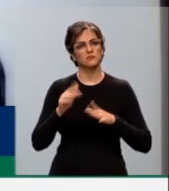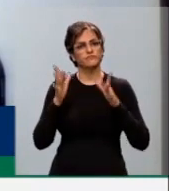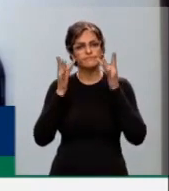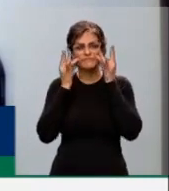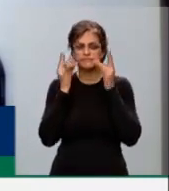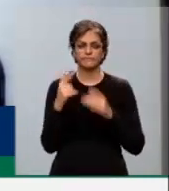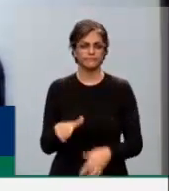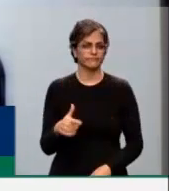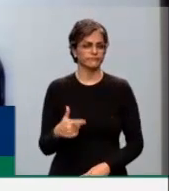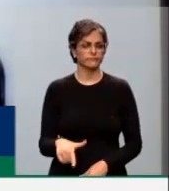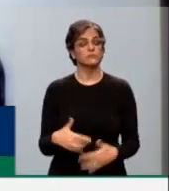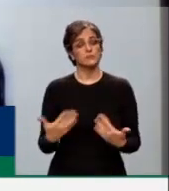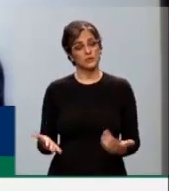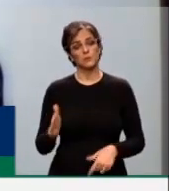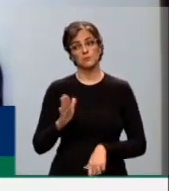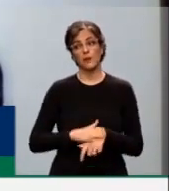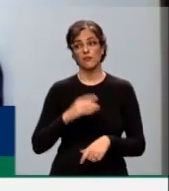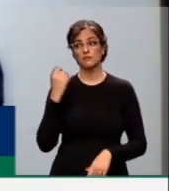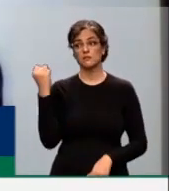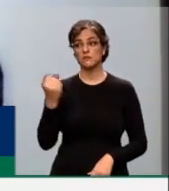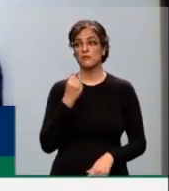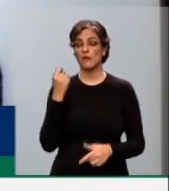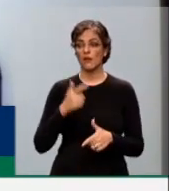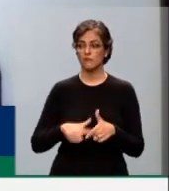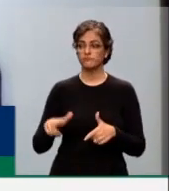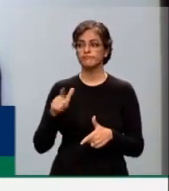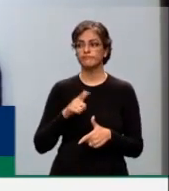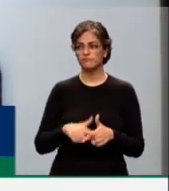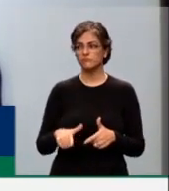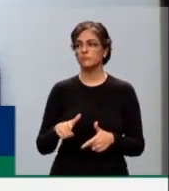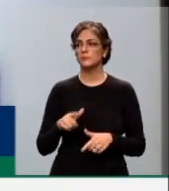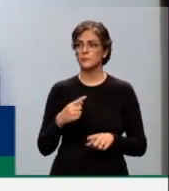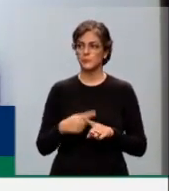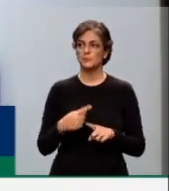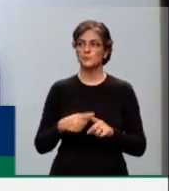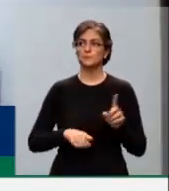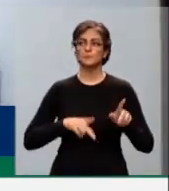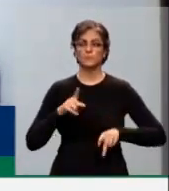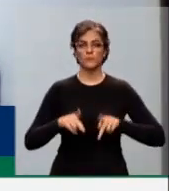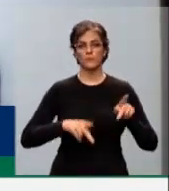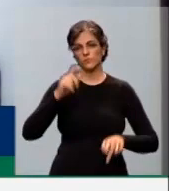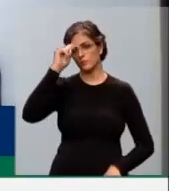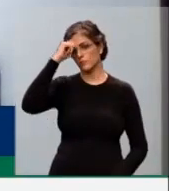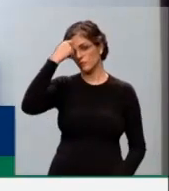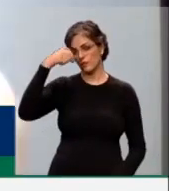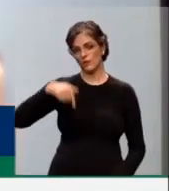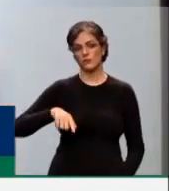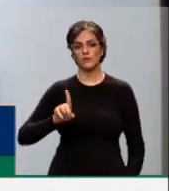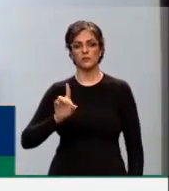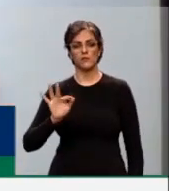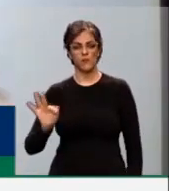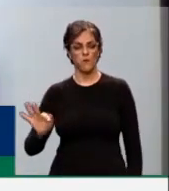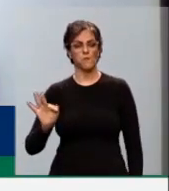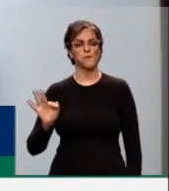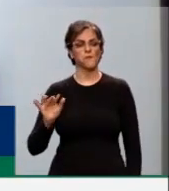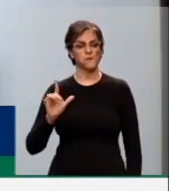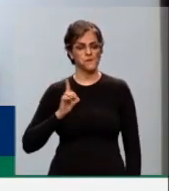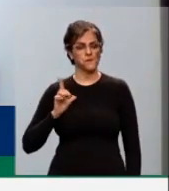isso é um agravante muito grande, até porque a população negra do Distrito Federal ela é